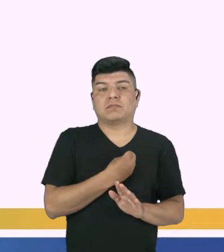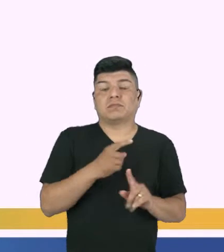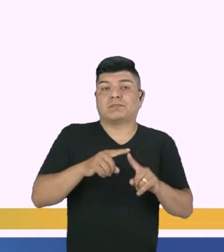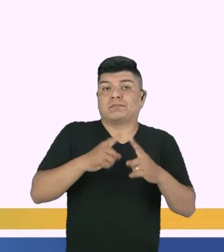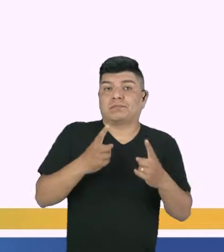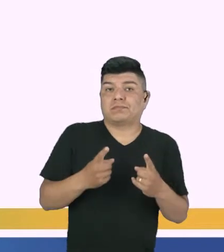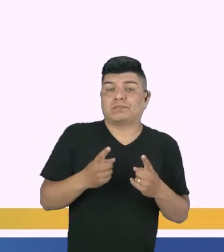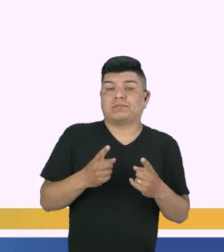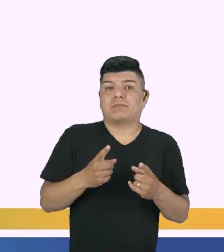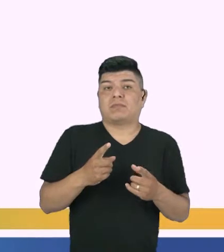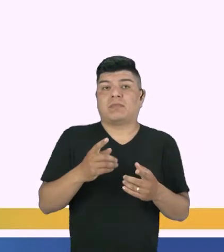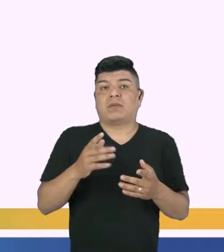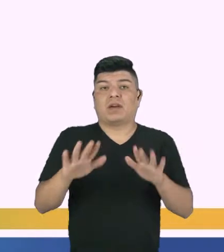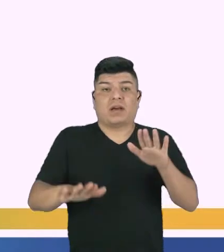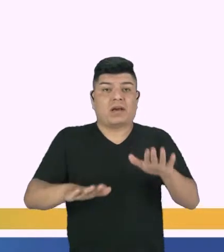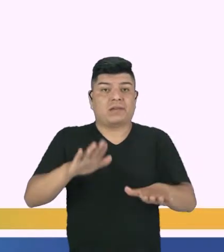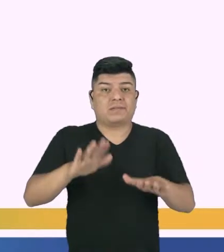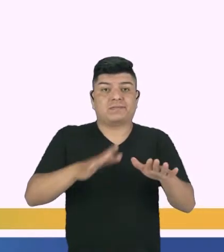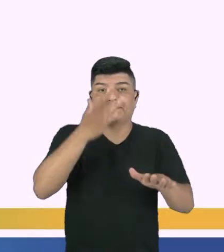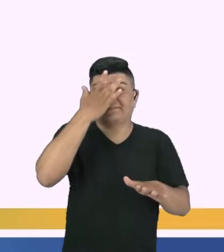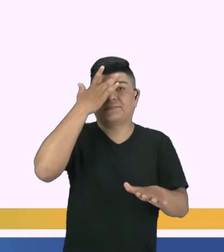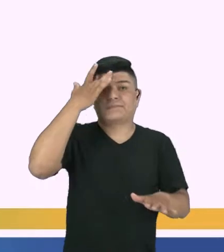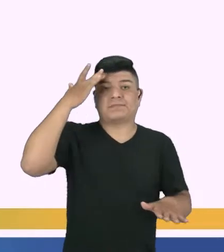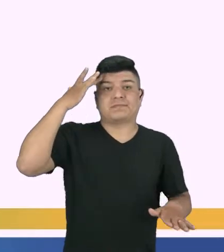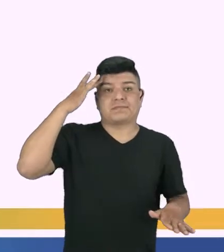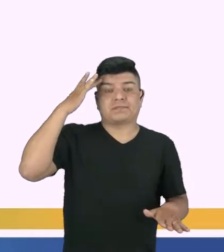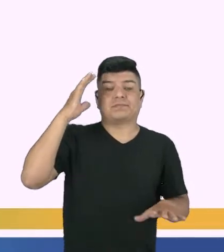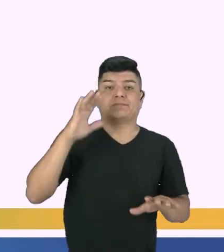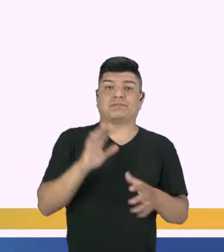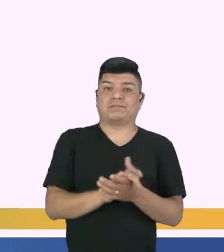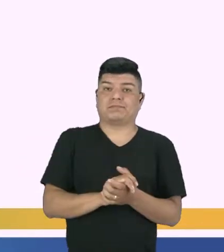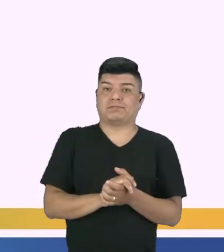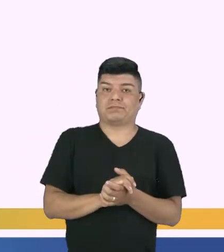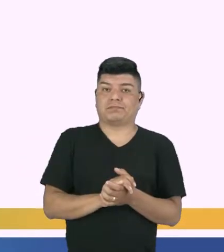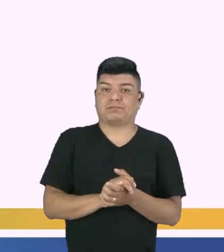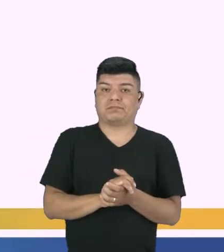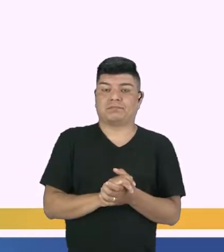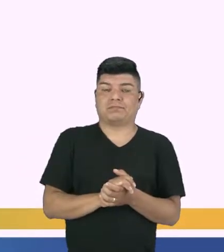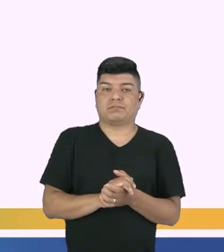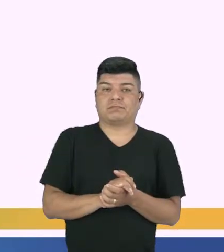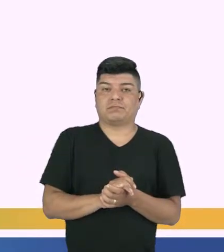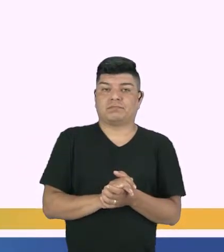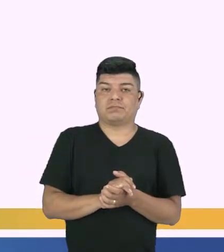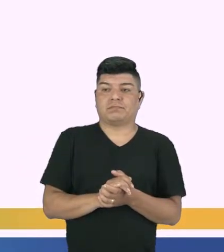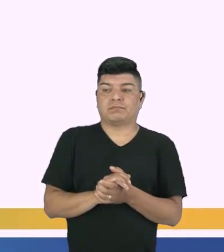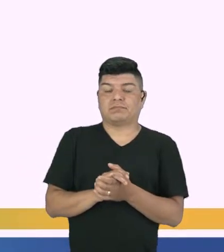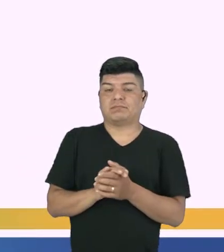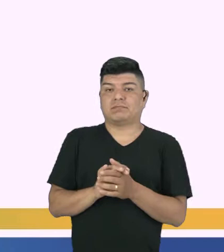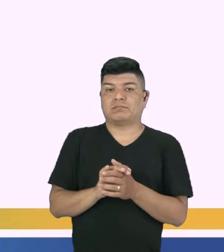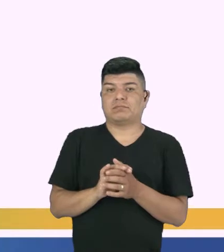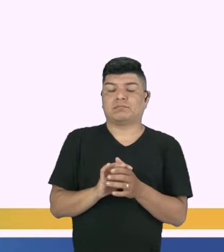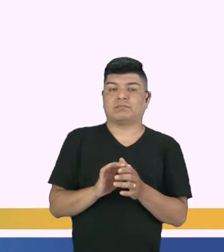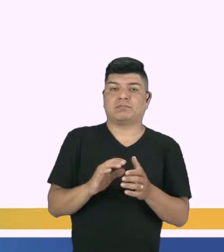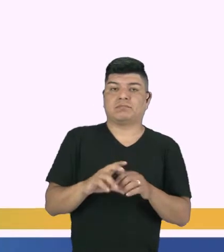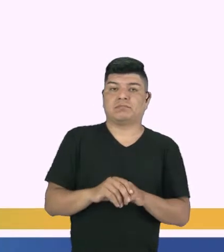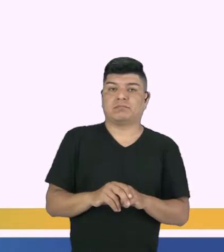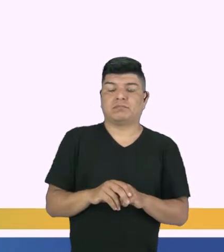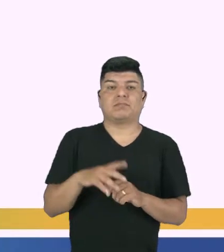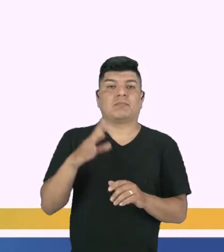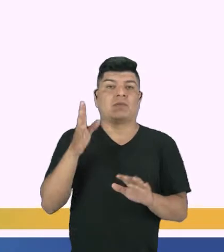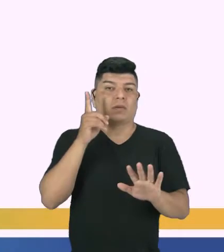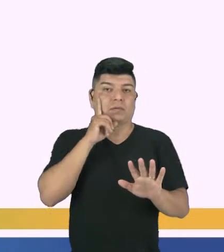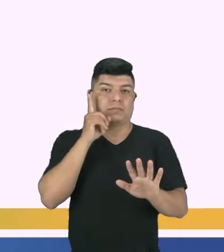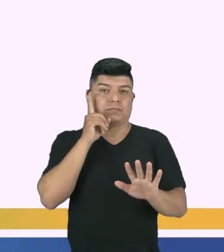gente vê que muitas vezes a pessoa ela se coloca em certas situações no seu dia a